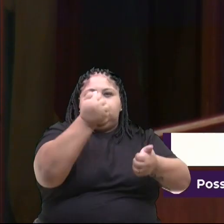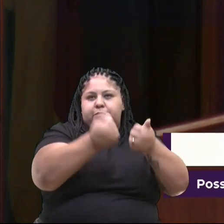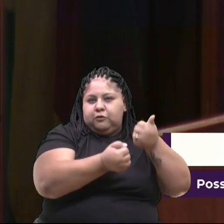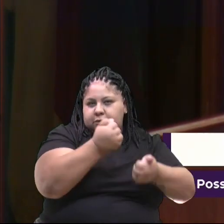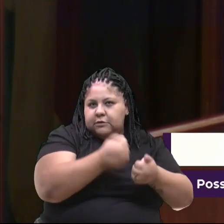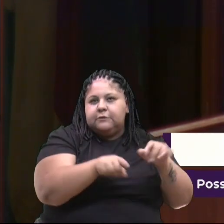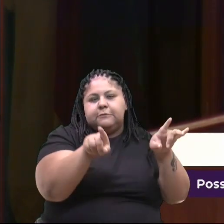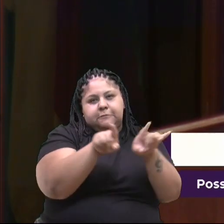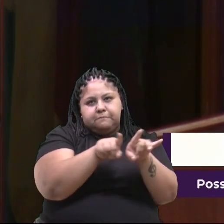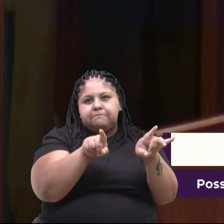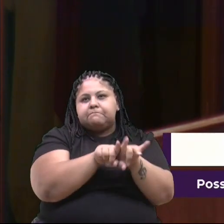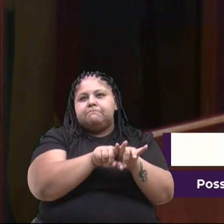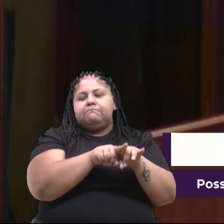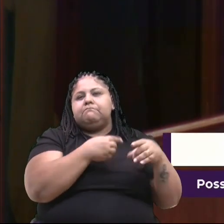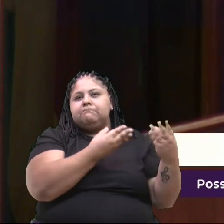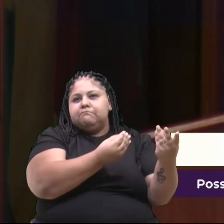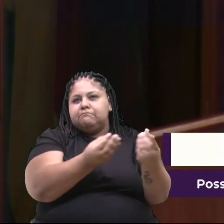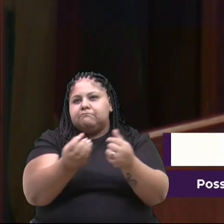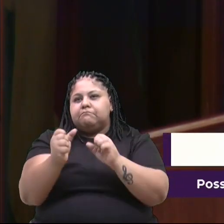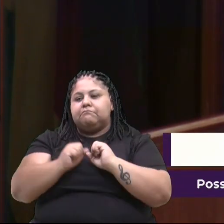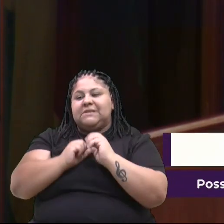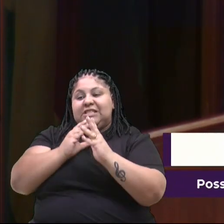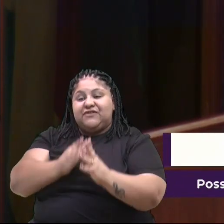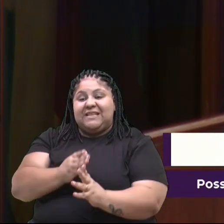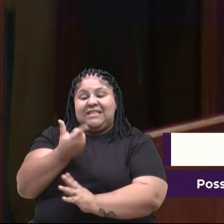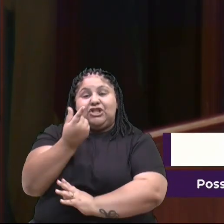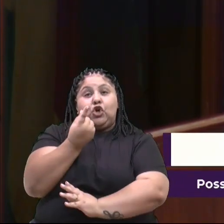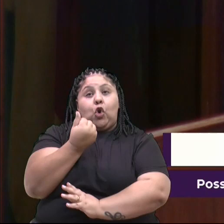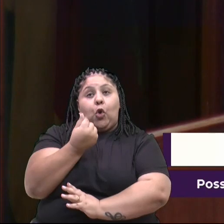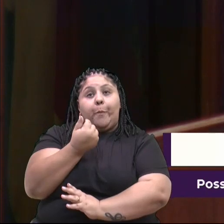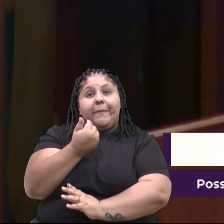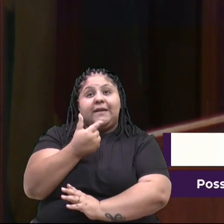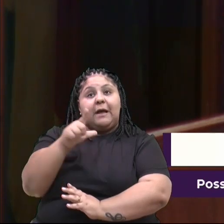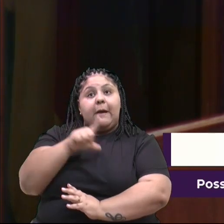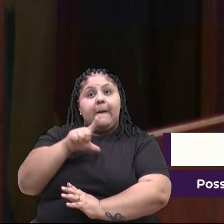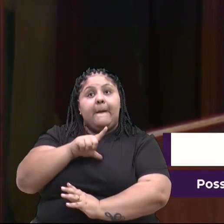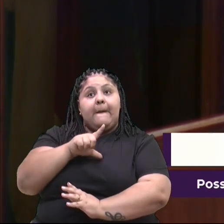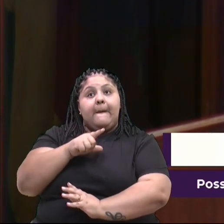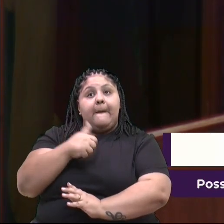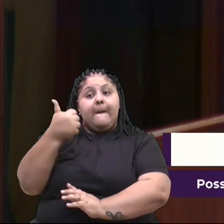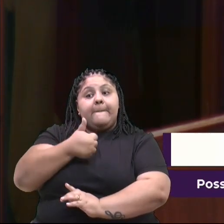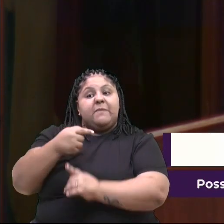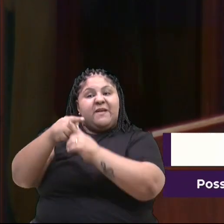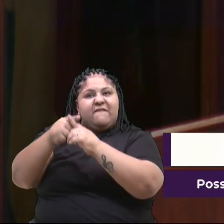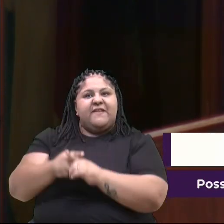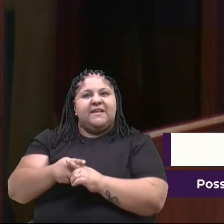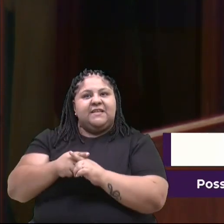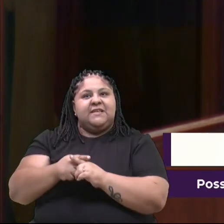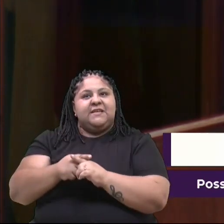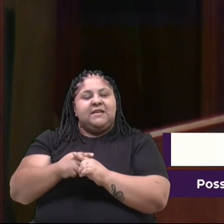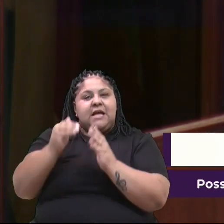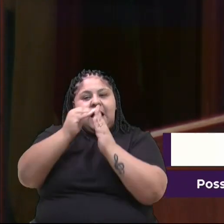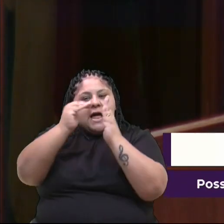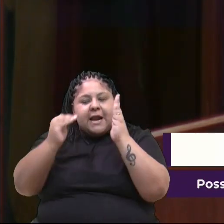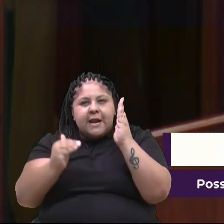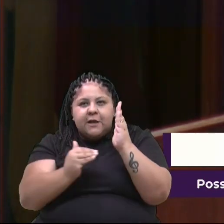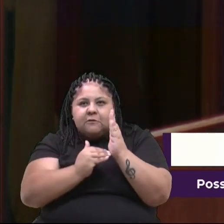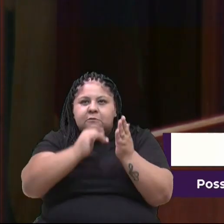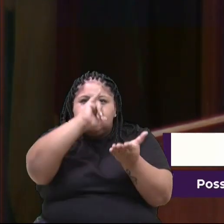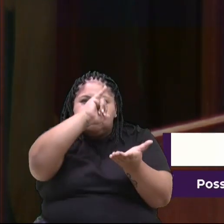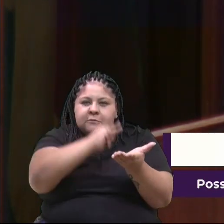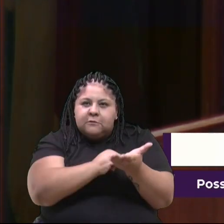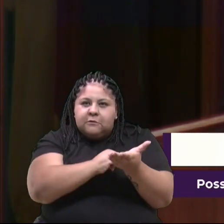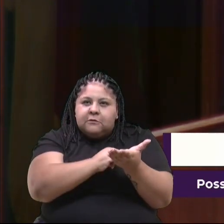30 atividades econômicas que tiveram pela primeira vez na história a redução de imposto em nossa cidade e com